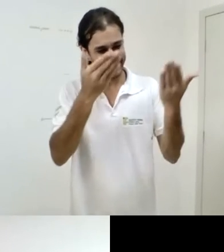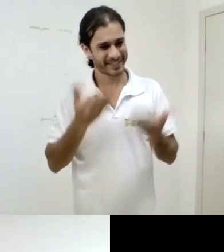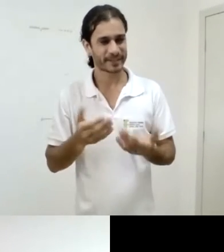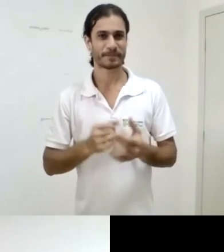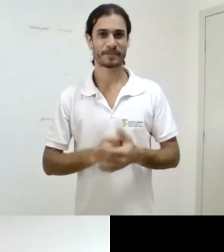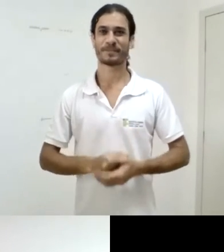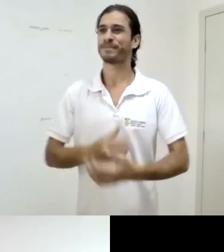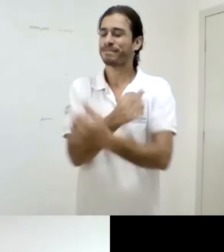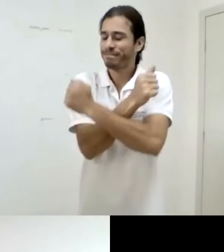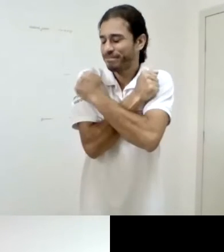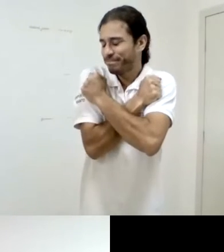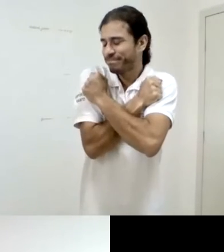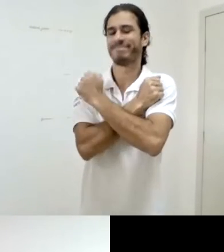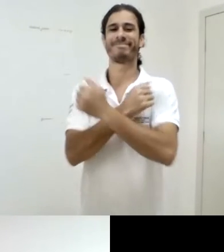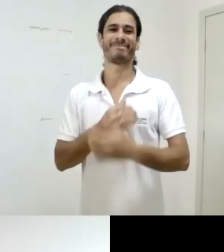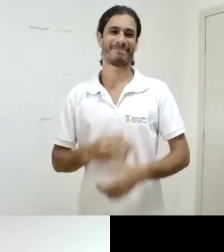também. Tchau, tchau.